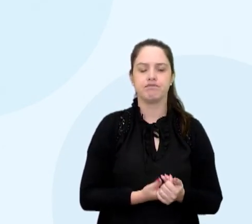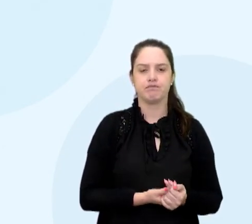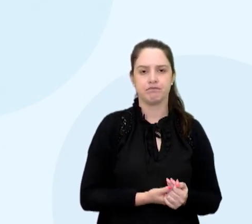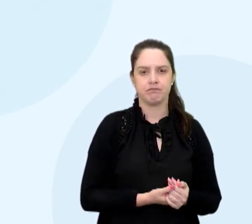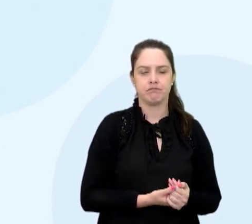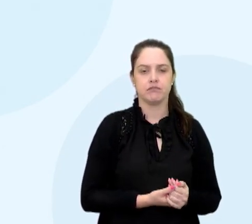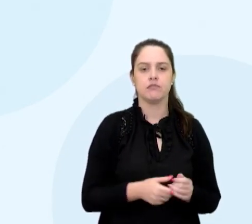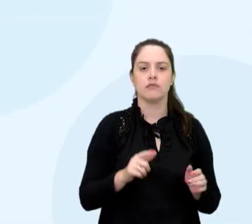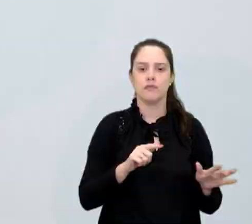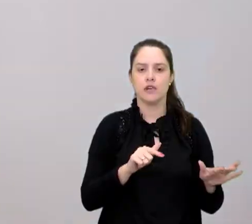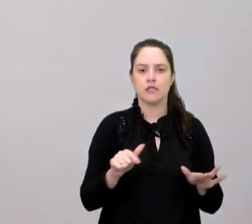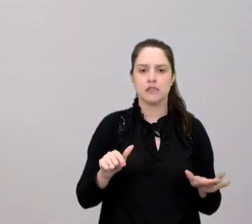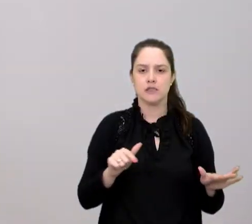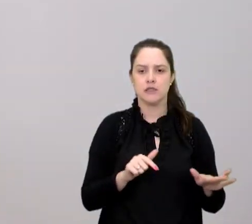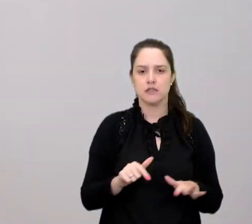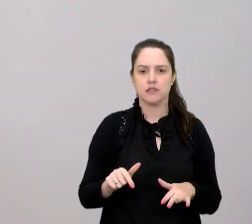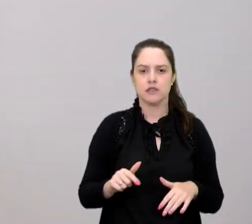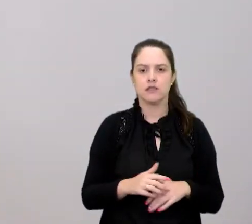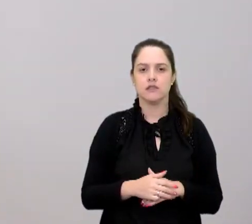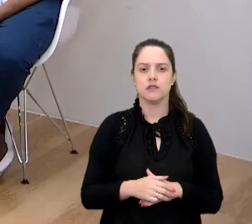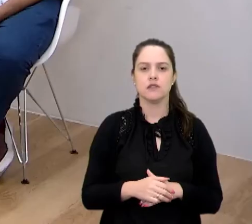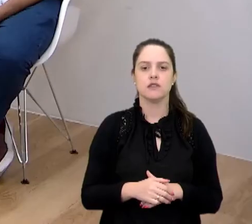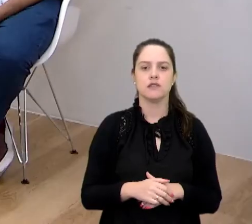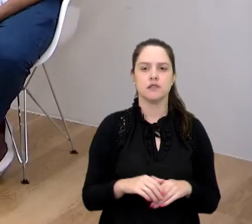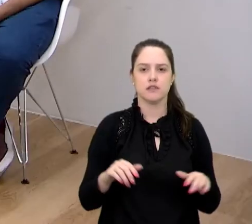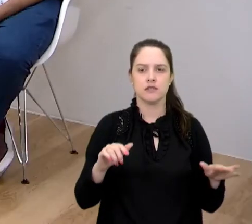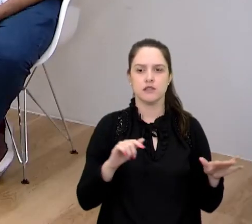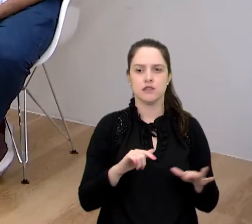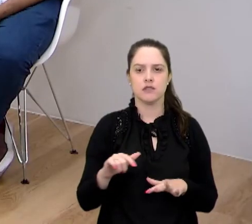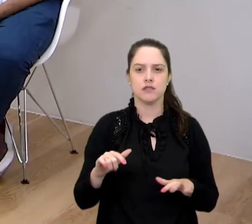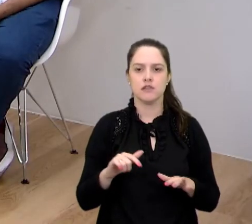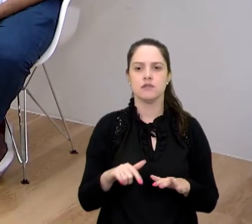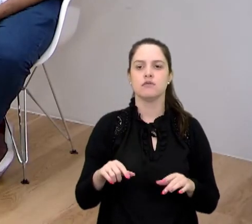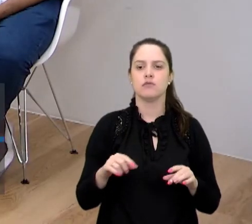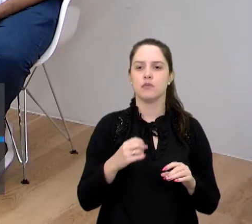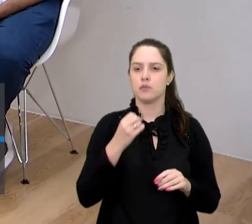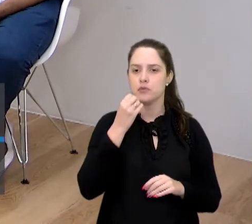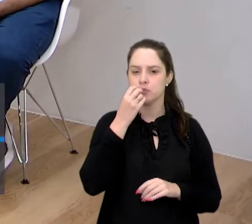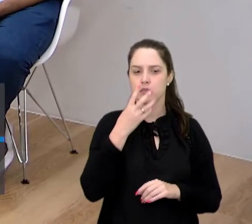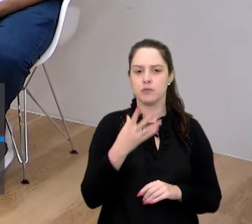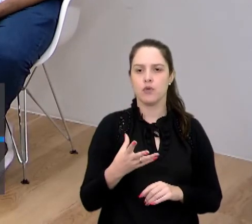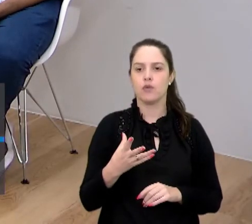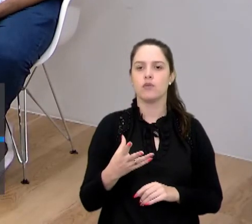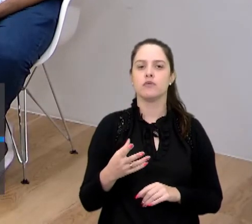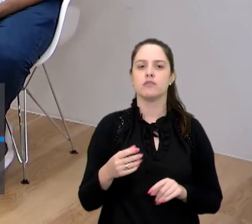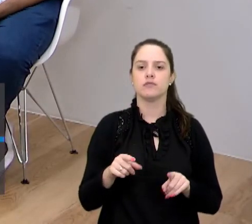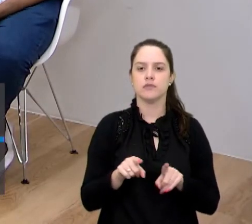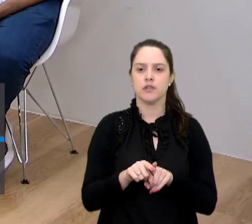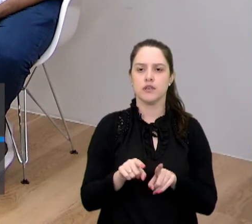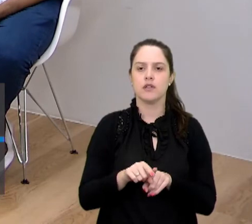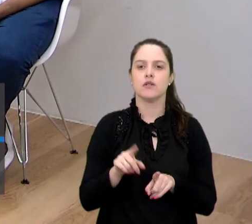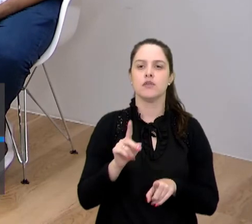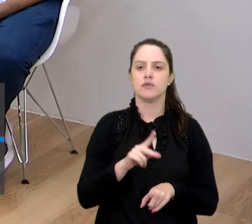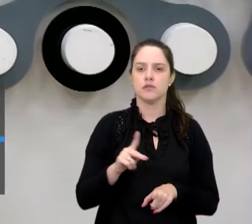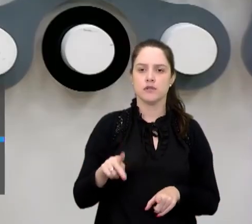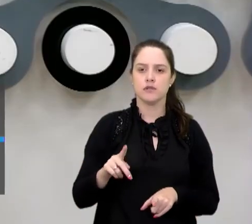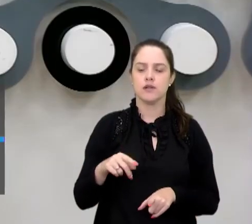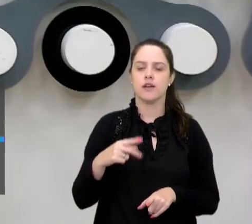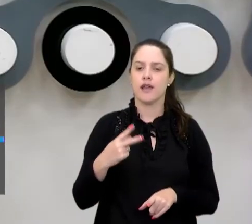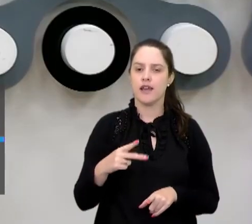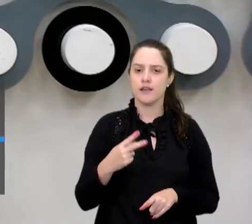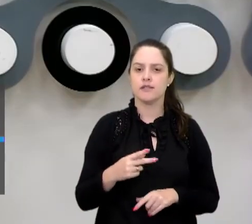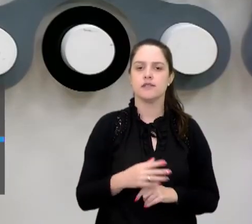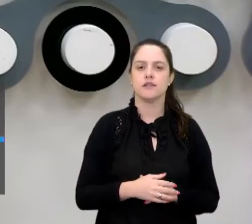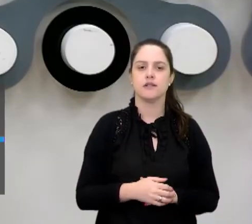Essa da semana 100 não vai ter, né, Mauro? Da semana 100 não tem, verdade. Muito boa ajuda da professora Viviane.